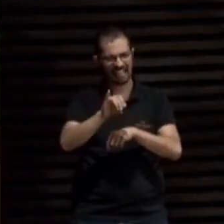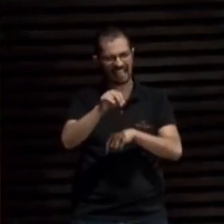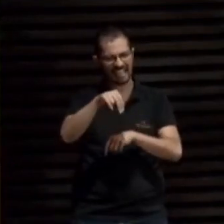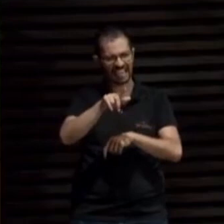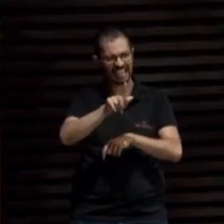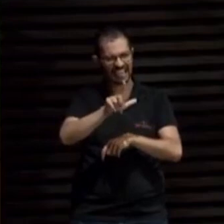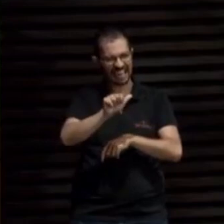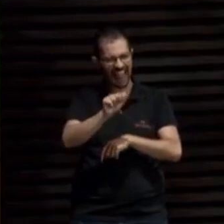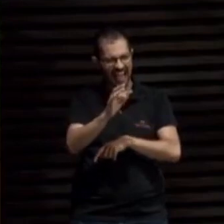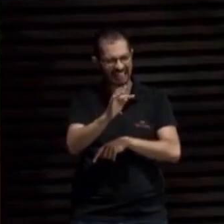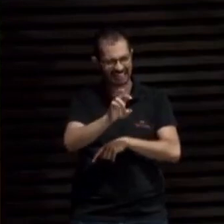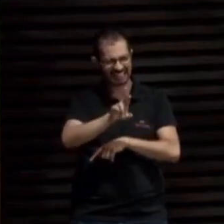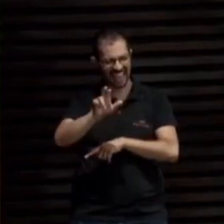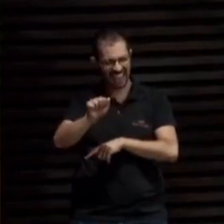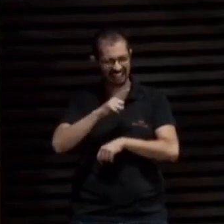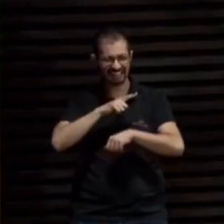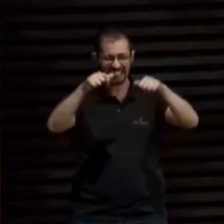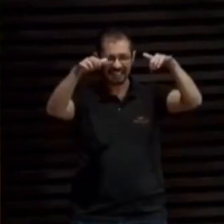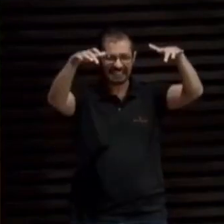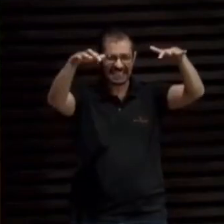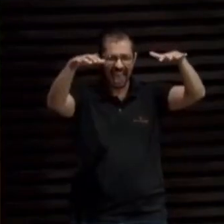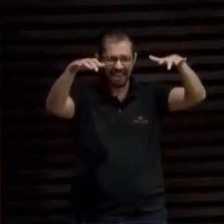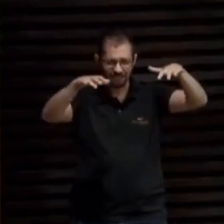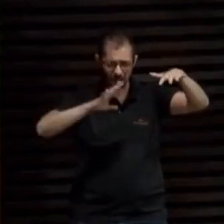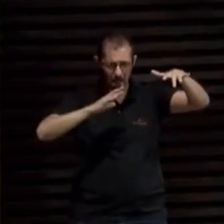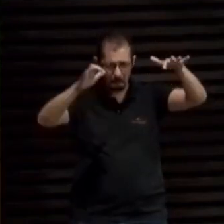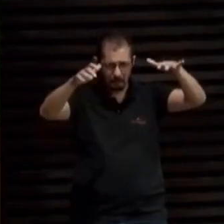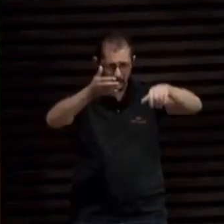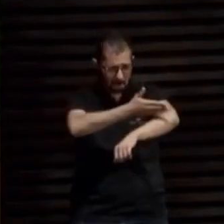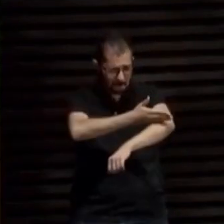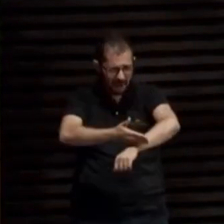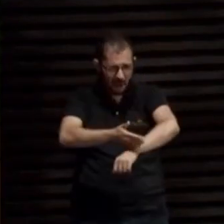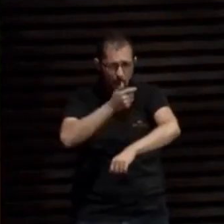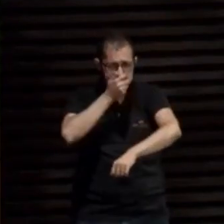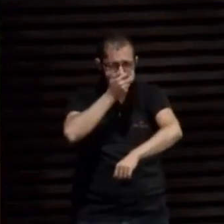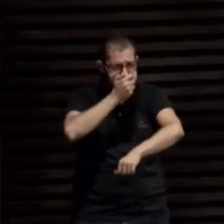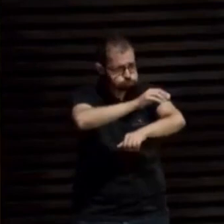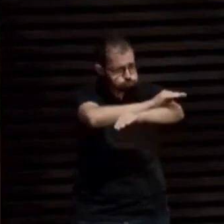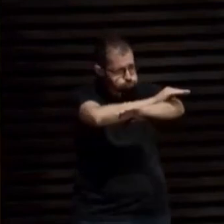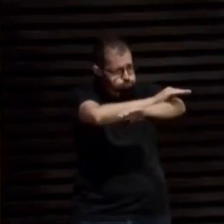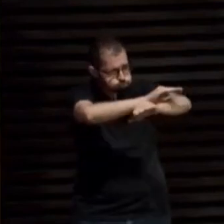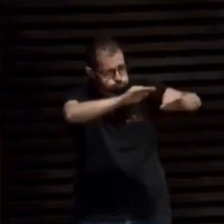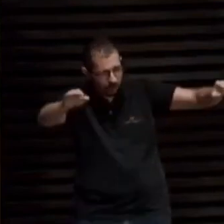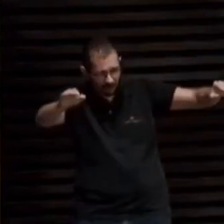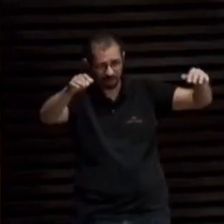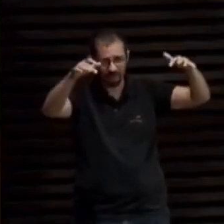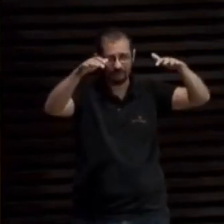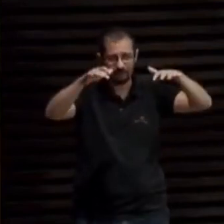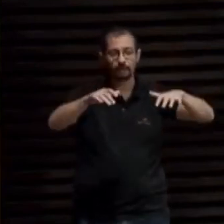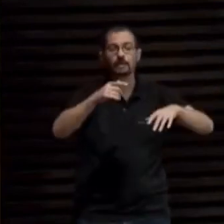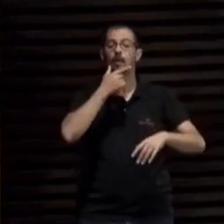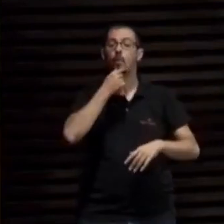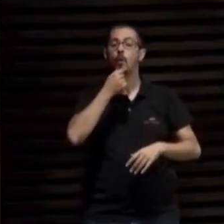neve profunda, um visitante pediu abrigo na sua casa. Vindo a